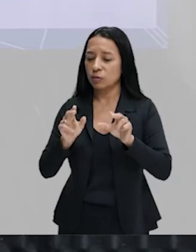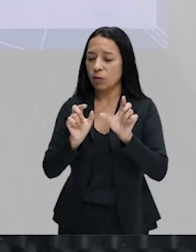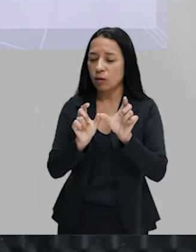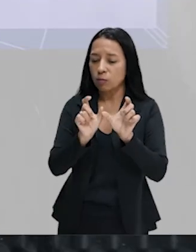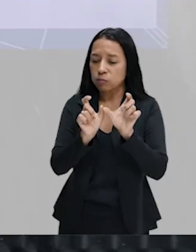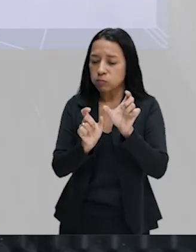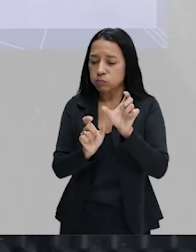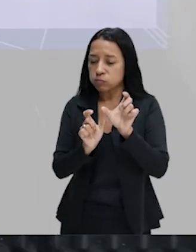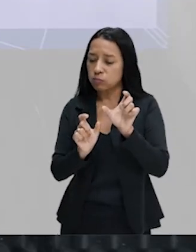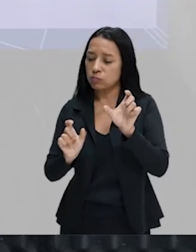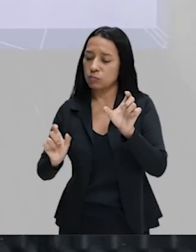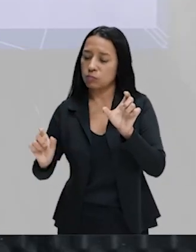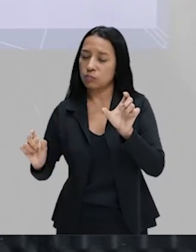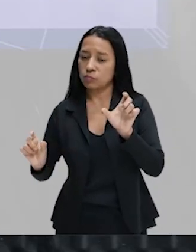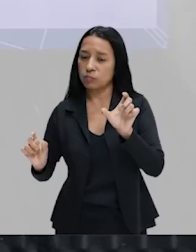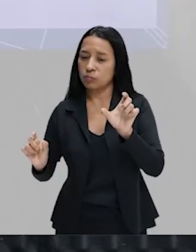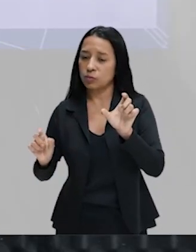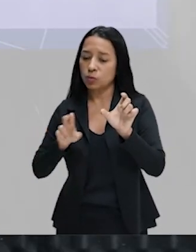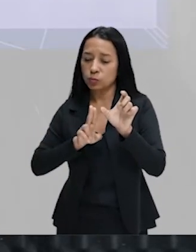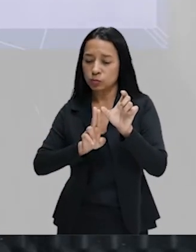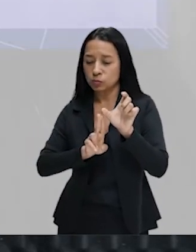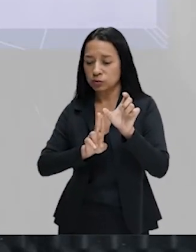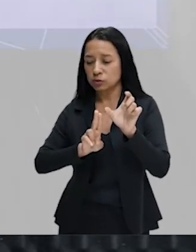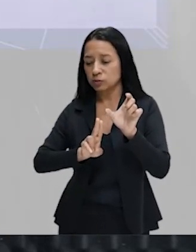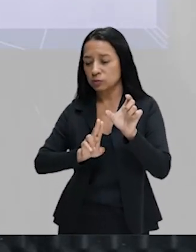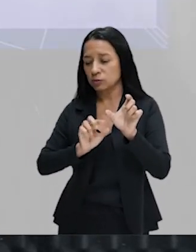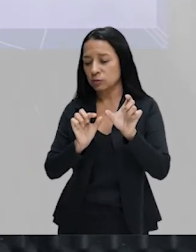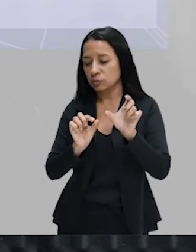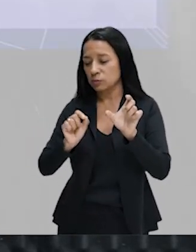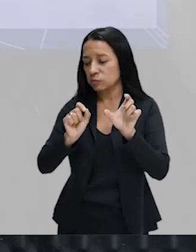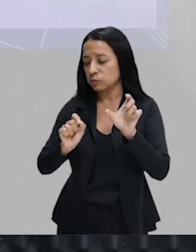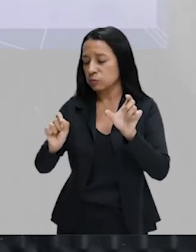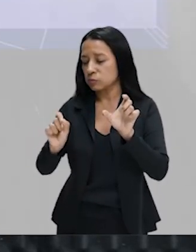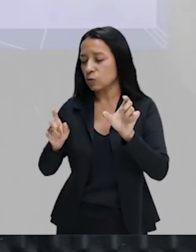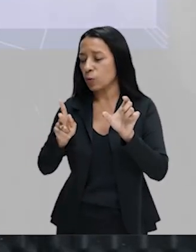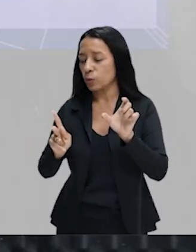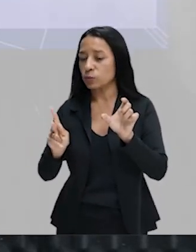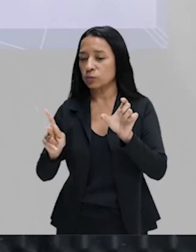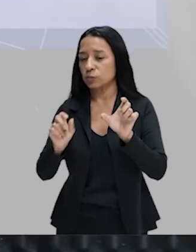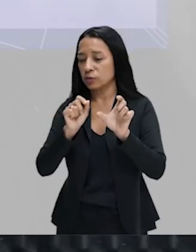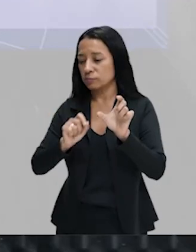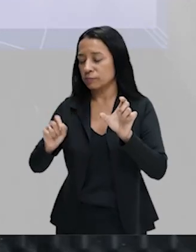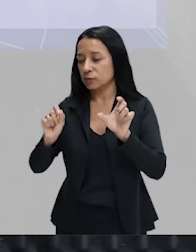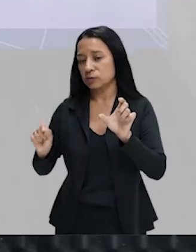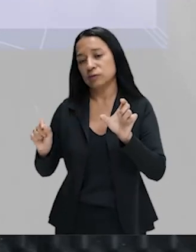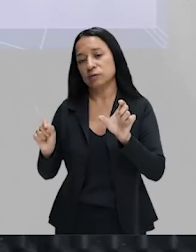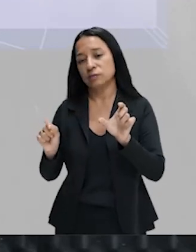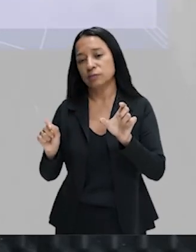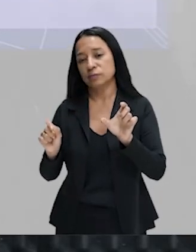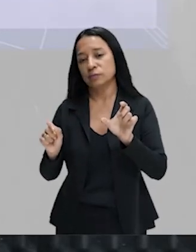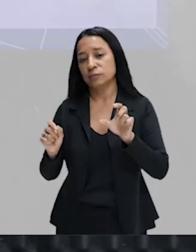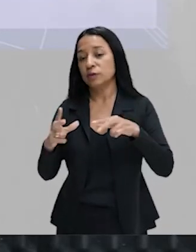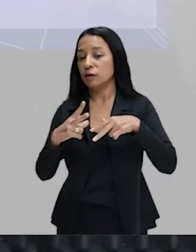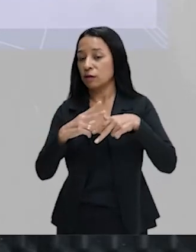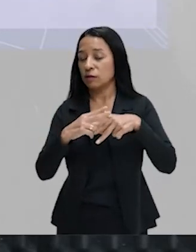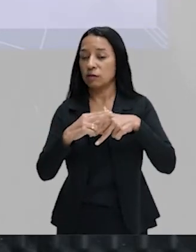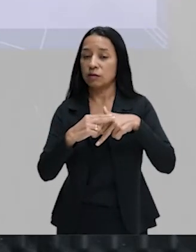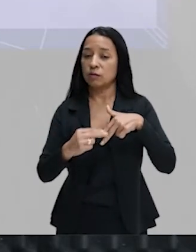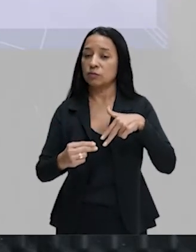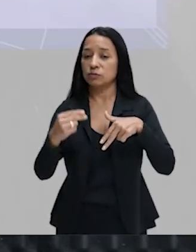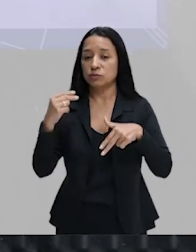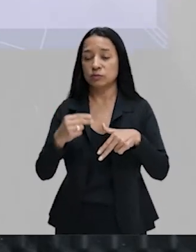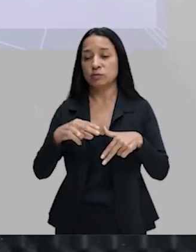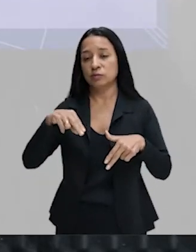do começo, aquele 2 dedinhos que você aprende lá no ensino fundamental. Então, é um estilo natural, sem sujeição